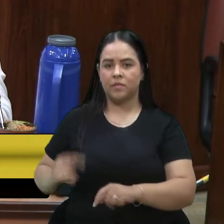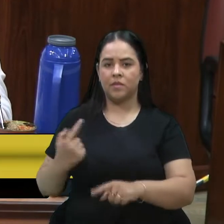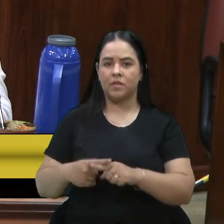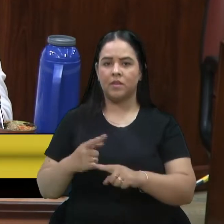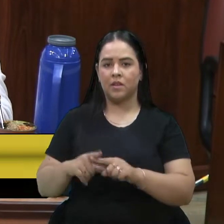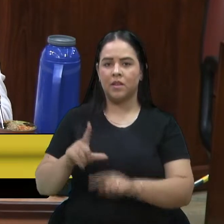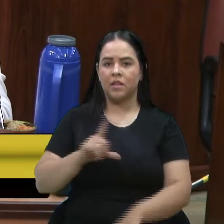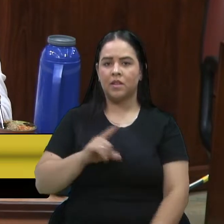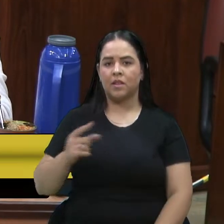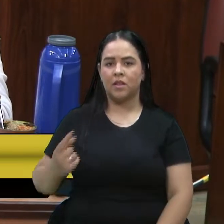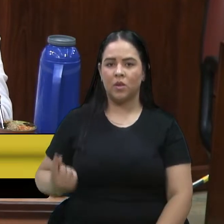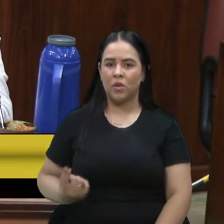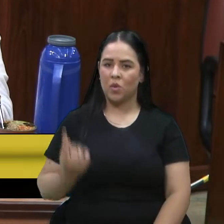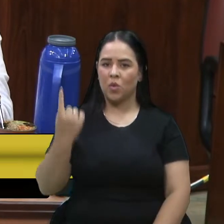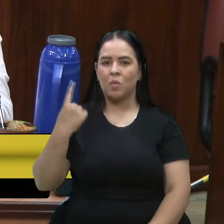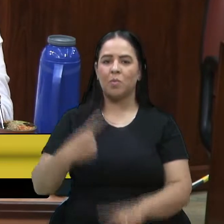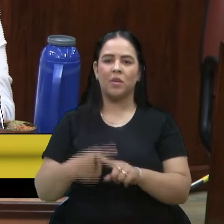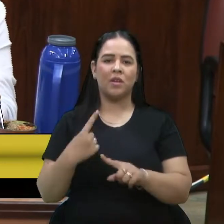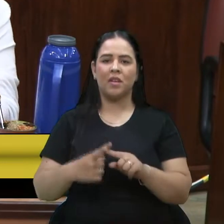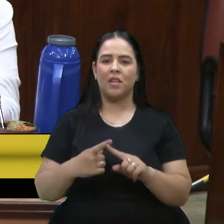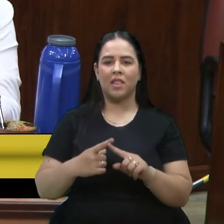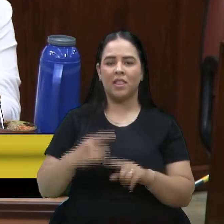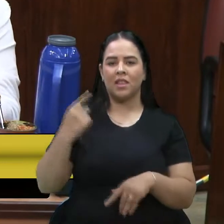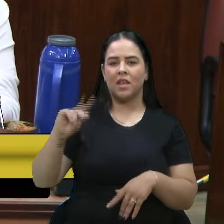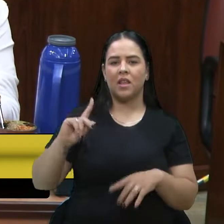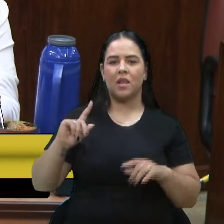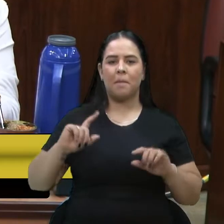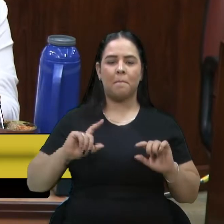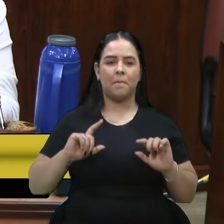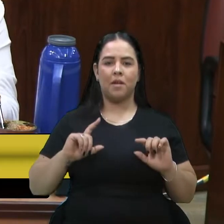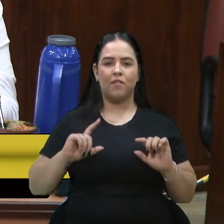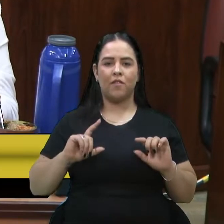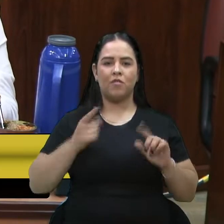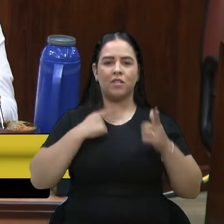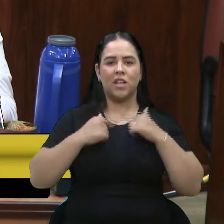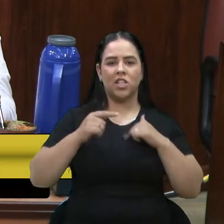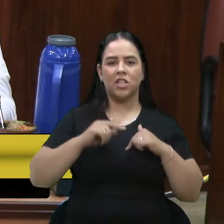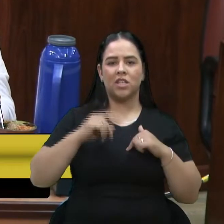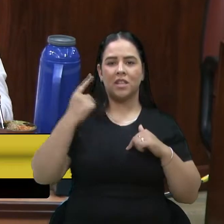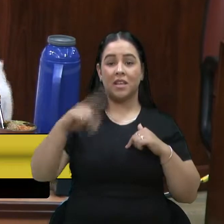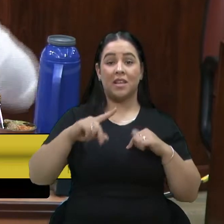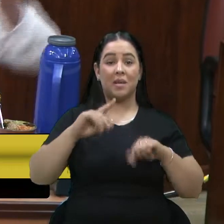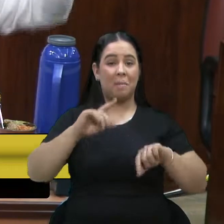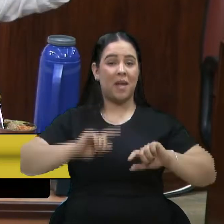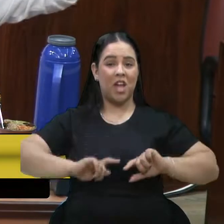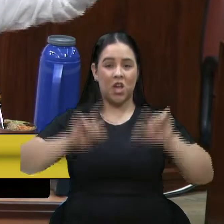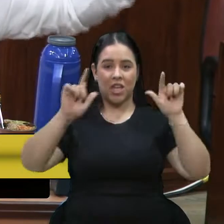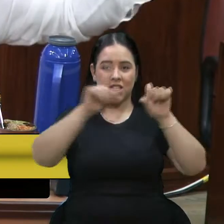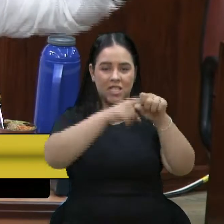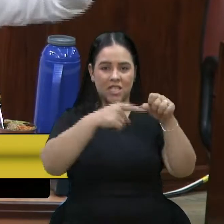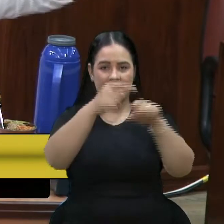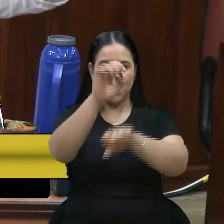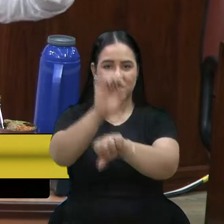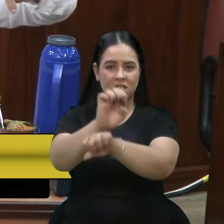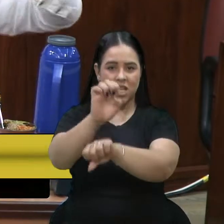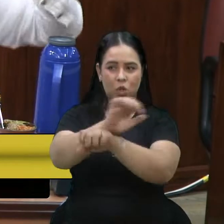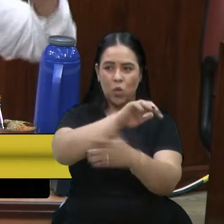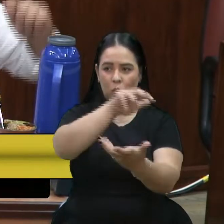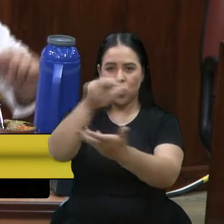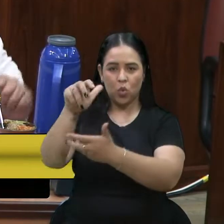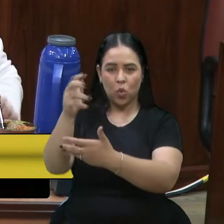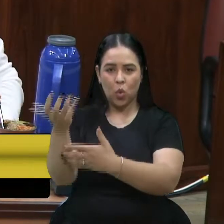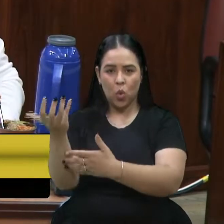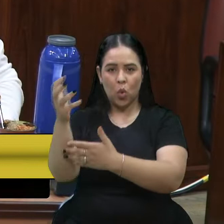alguém que, porque o seu ego era maior que a cidade, que o Estado e que o mundo, colocou o Executivo contra